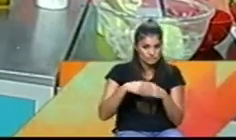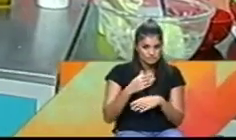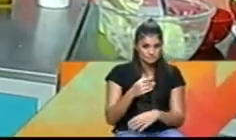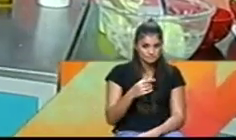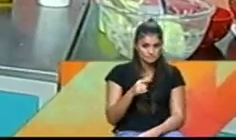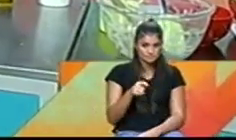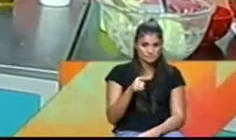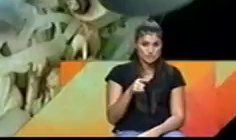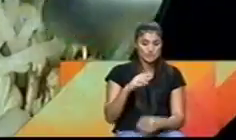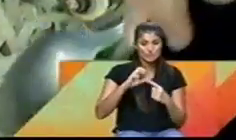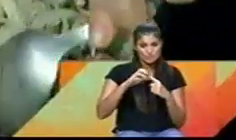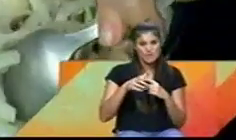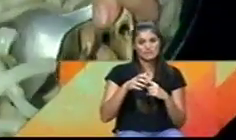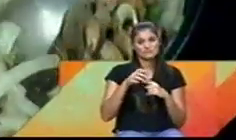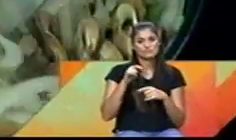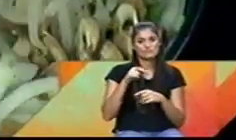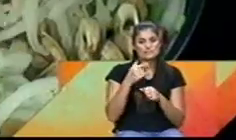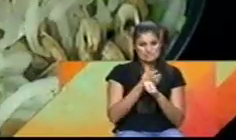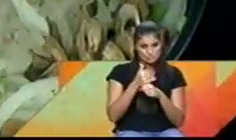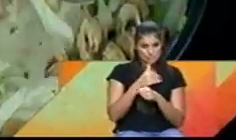de cogumelos, cebola,